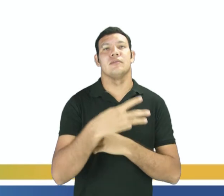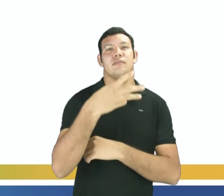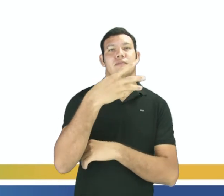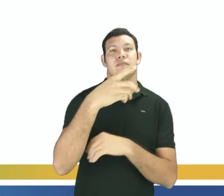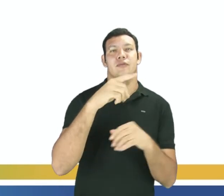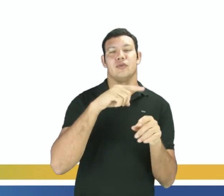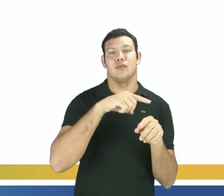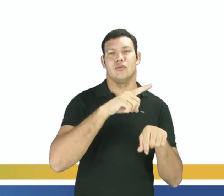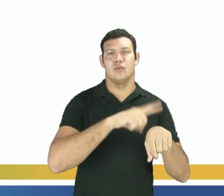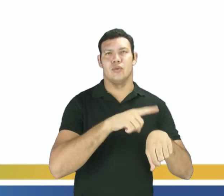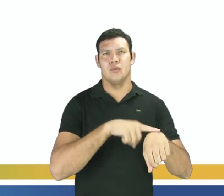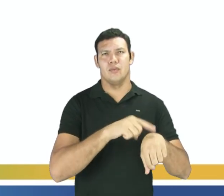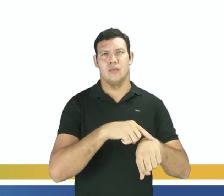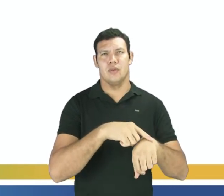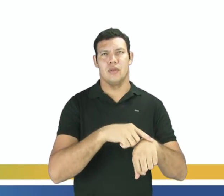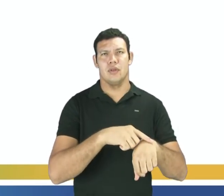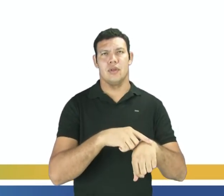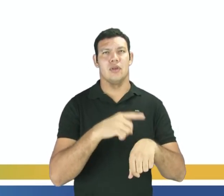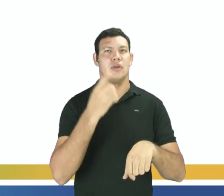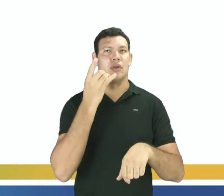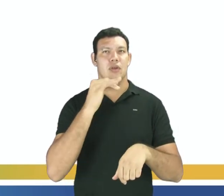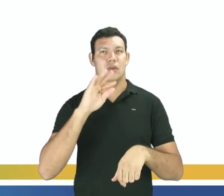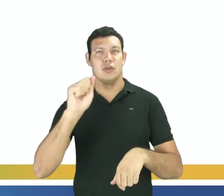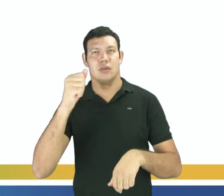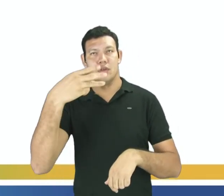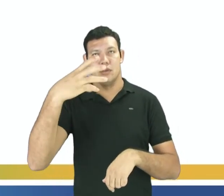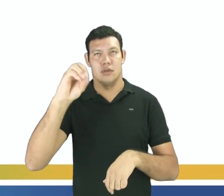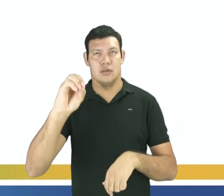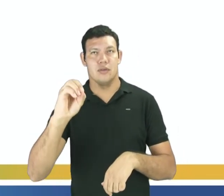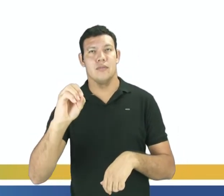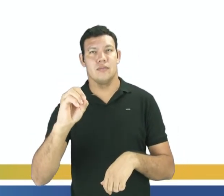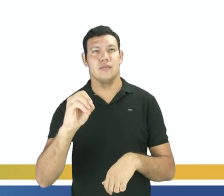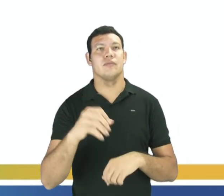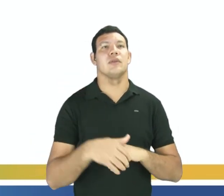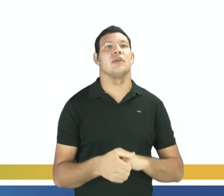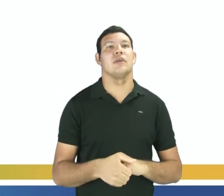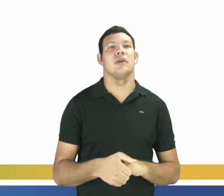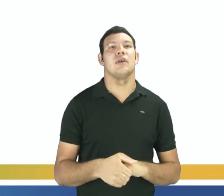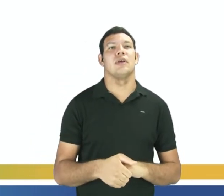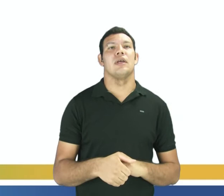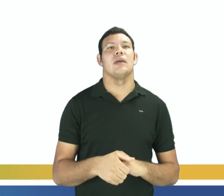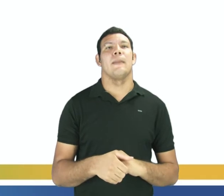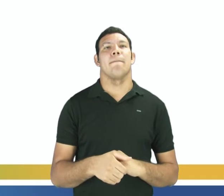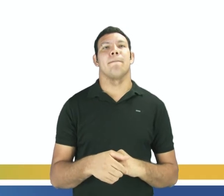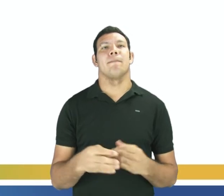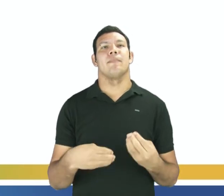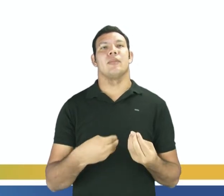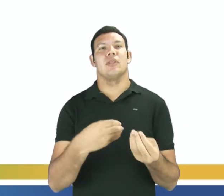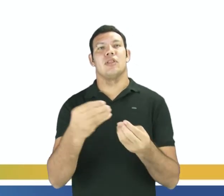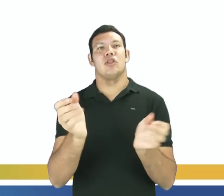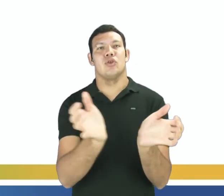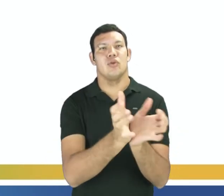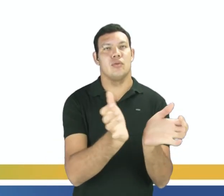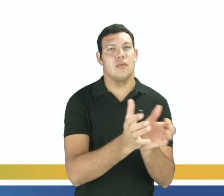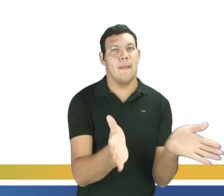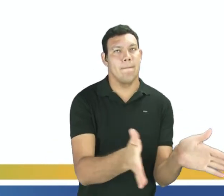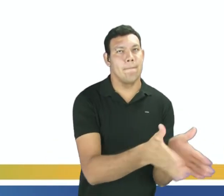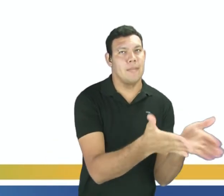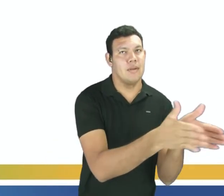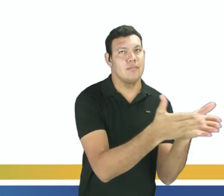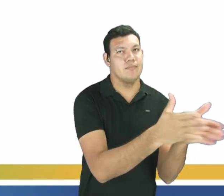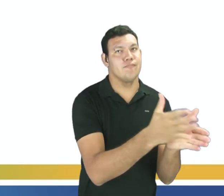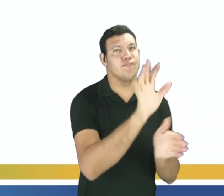tarefa e nos primeiros 10 dias trabalharam 3 horas dias arrecadando 12 quilos de alimento por